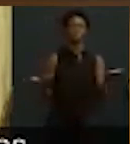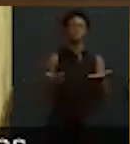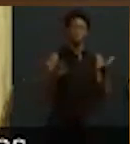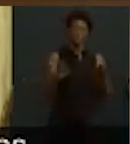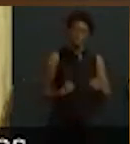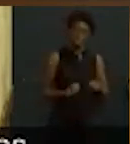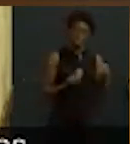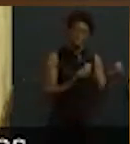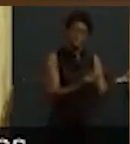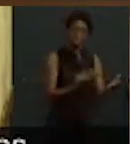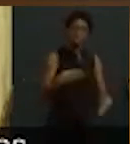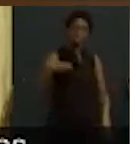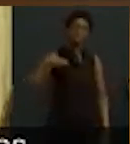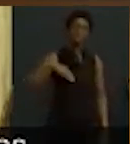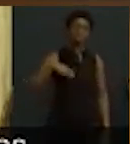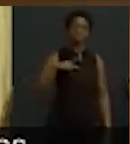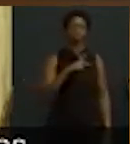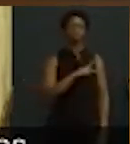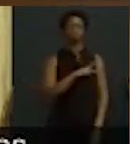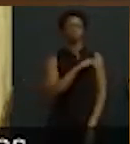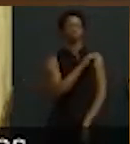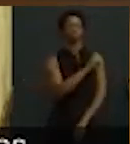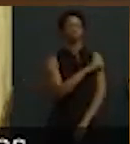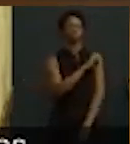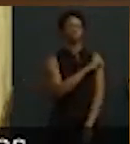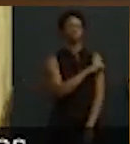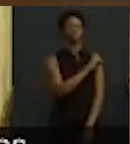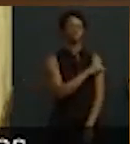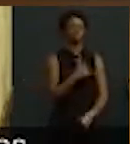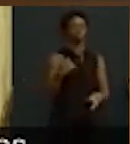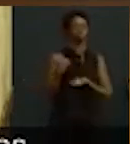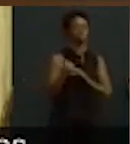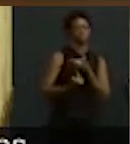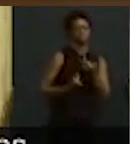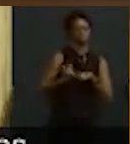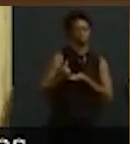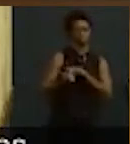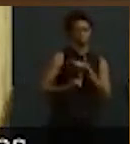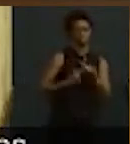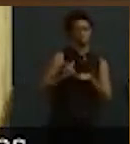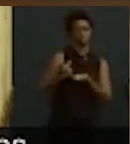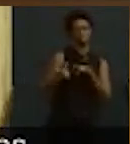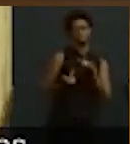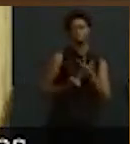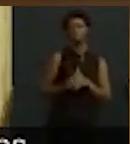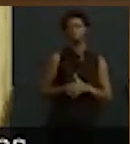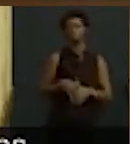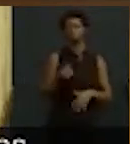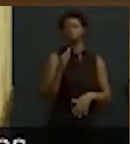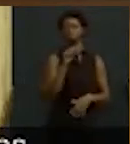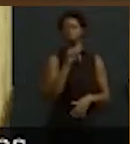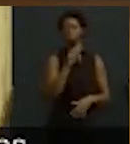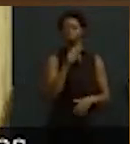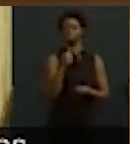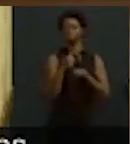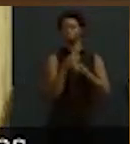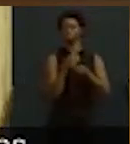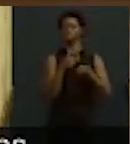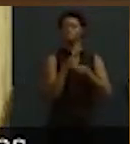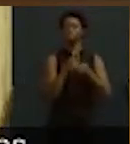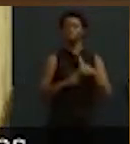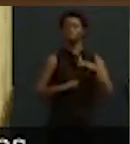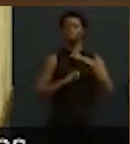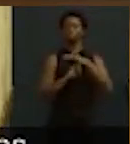Ministério Público do Estado do Rio de Janeiro, exercendo o cargo de assessora no Instituto